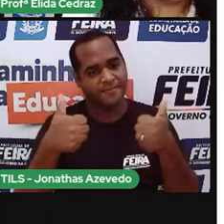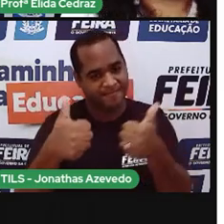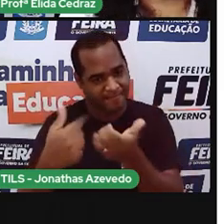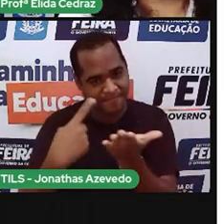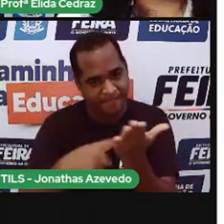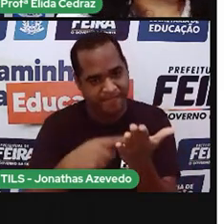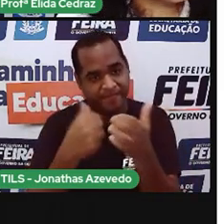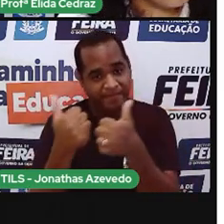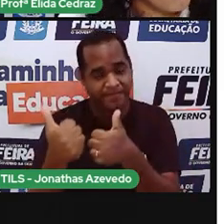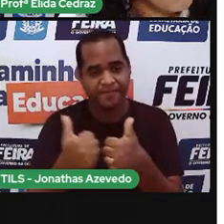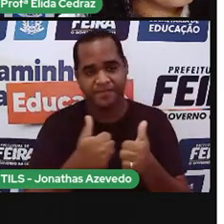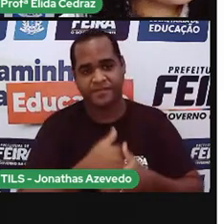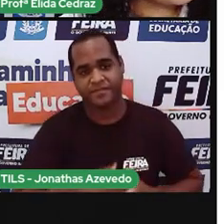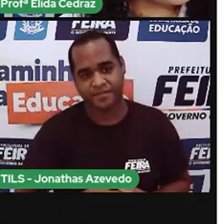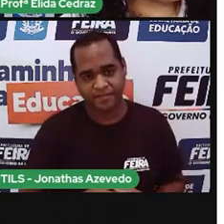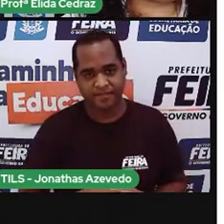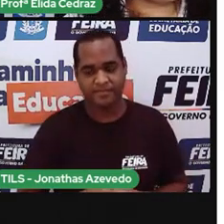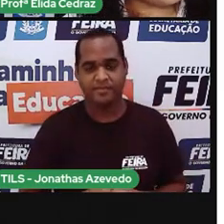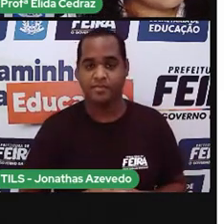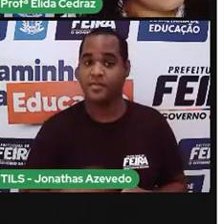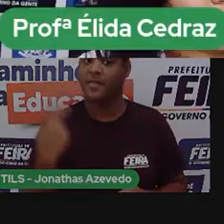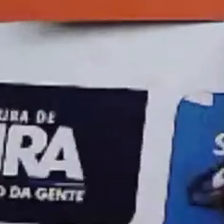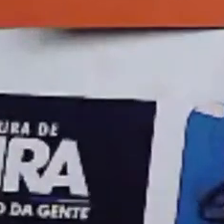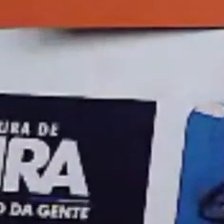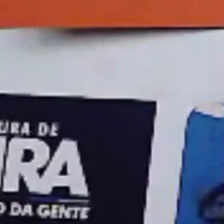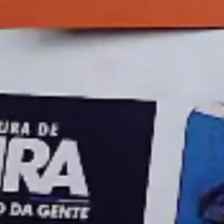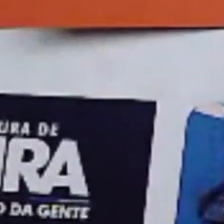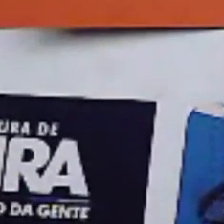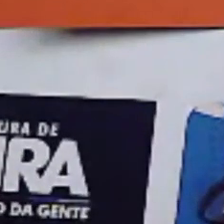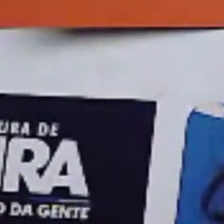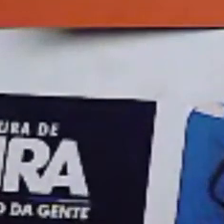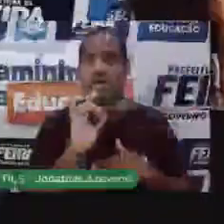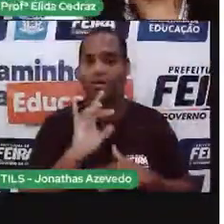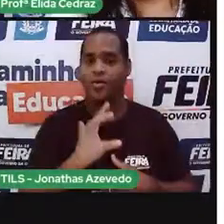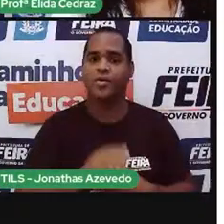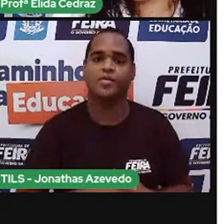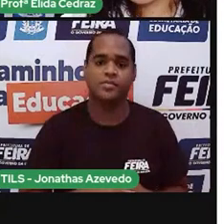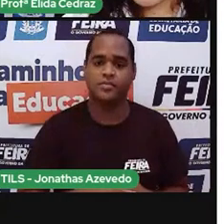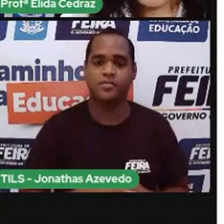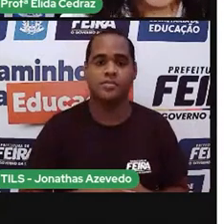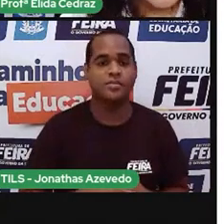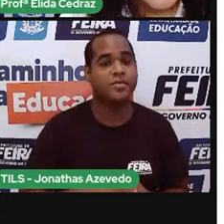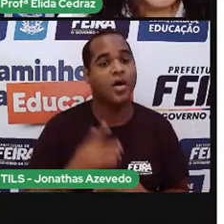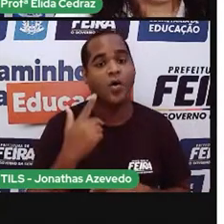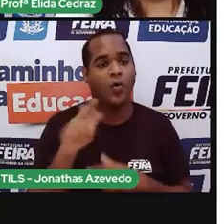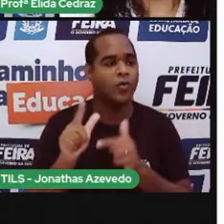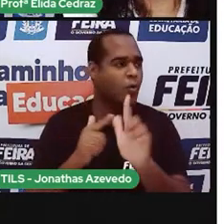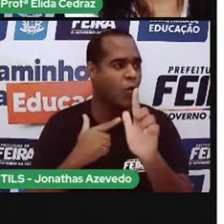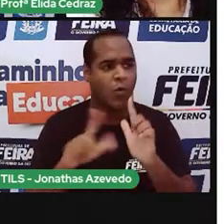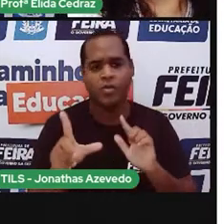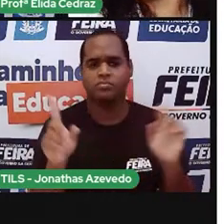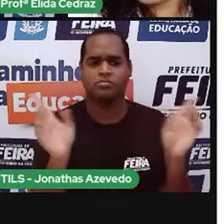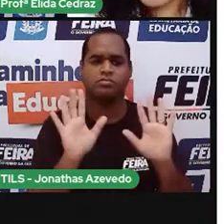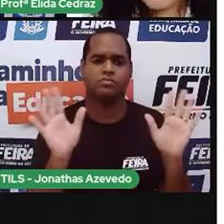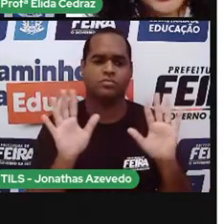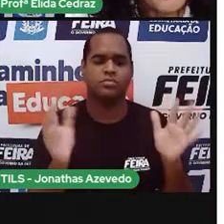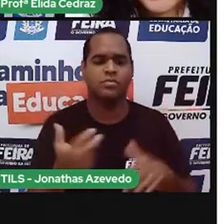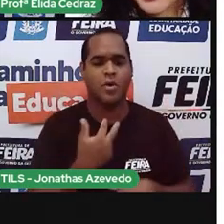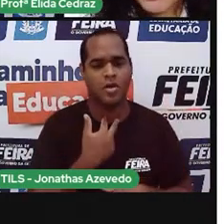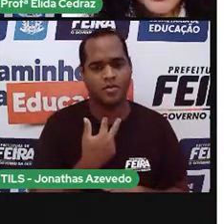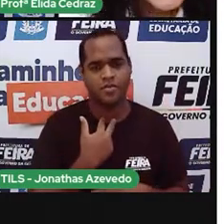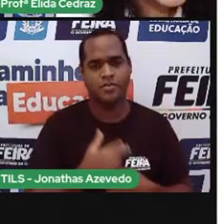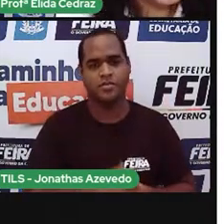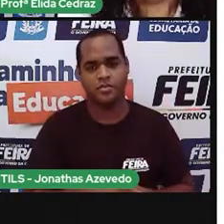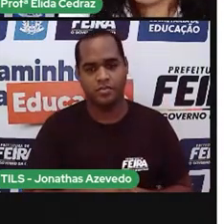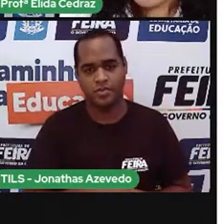Combinado? Com o que tem em casa. Não vai fazer despesa, não. A